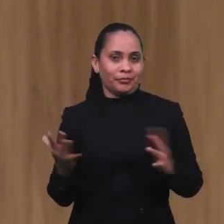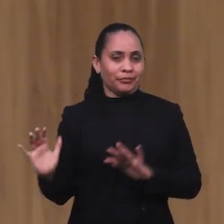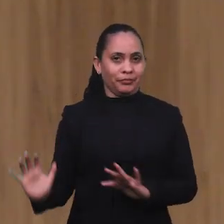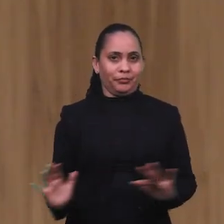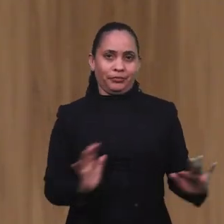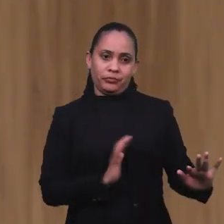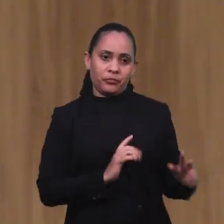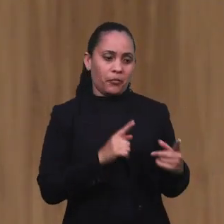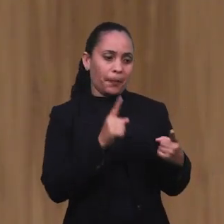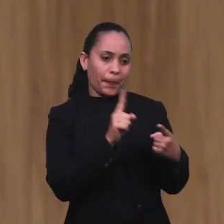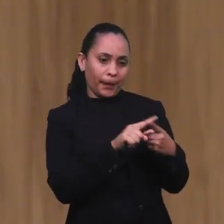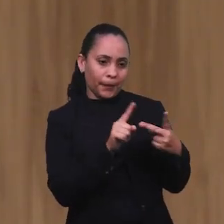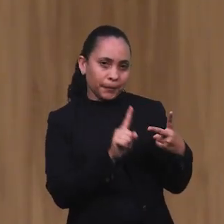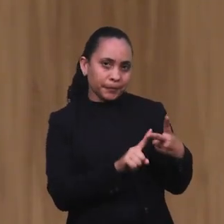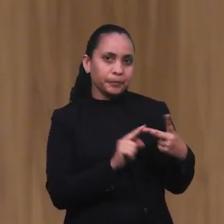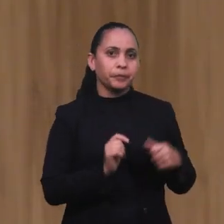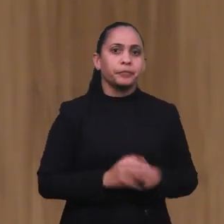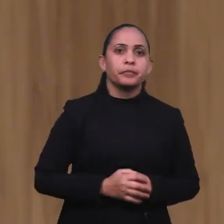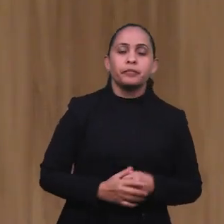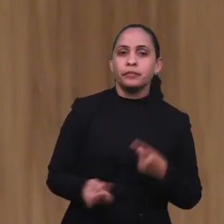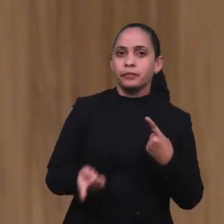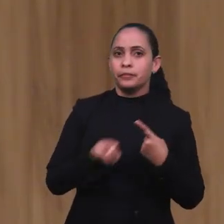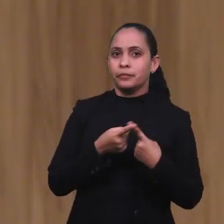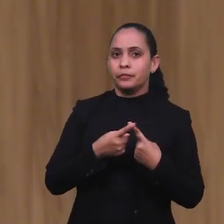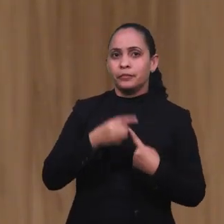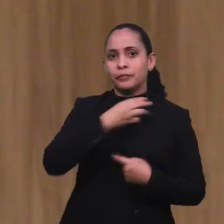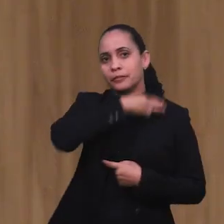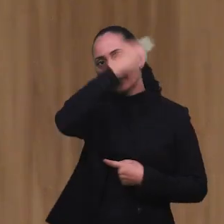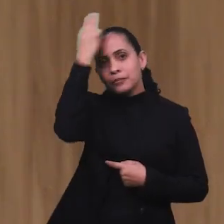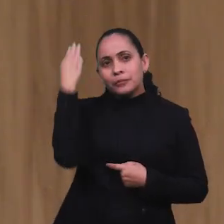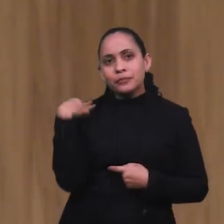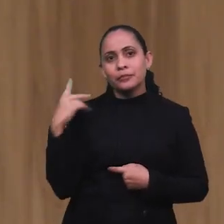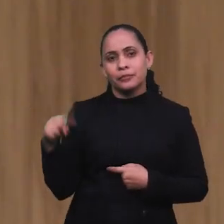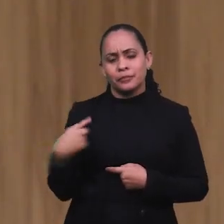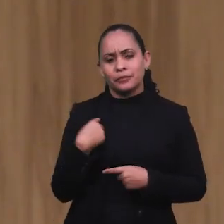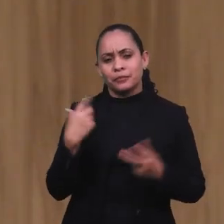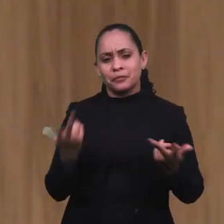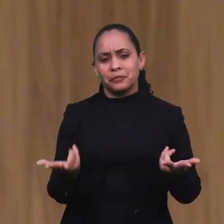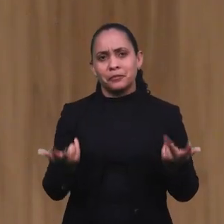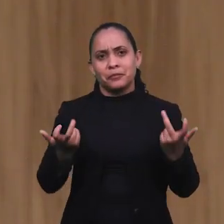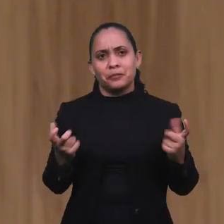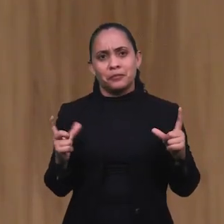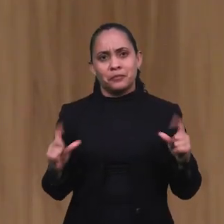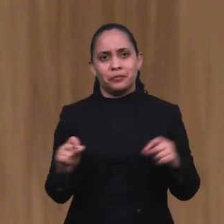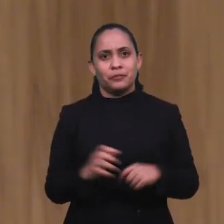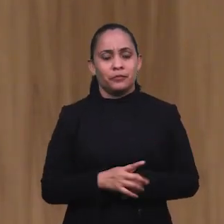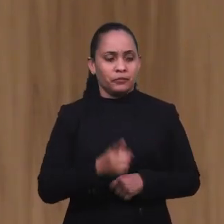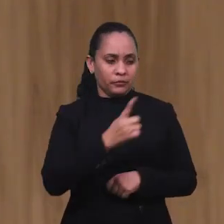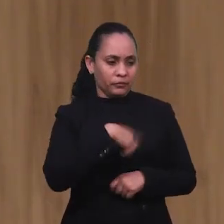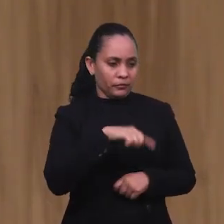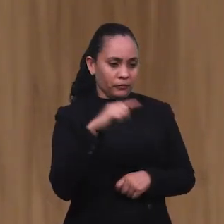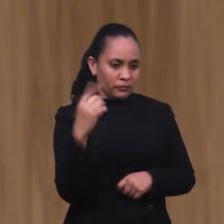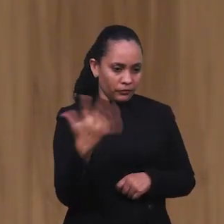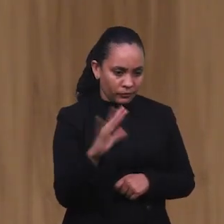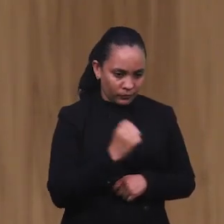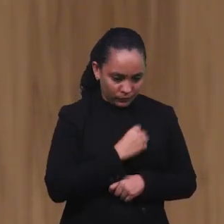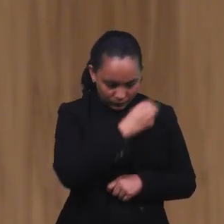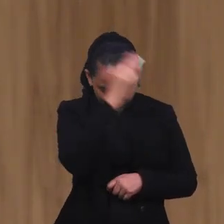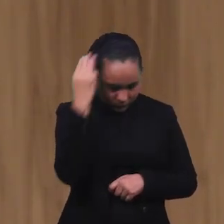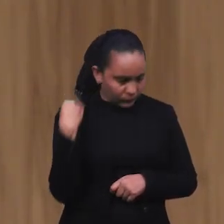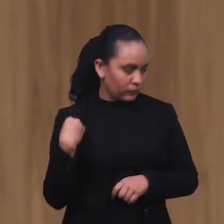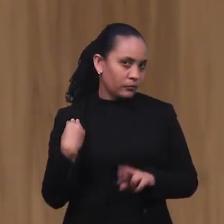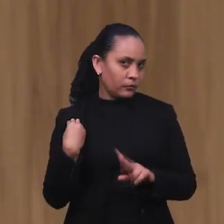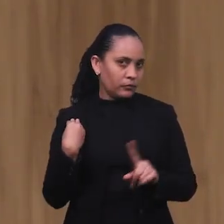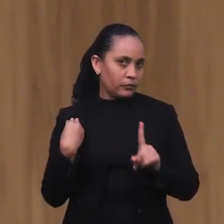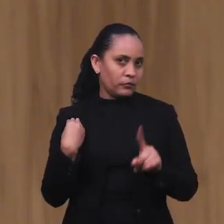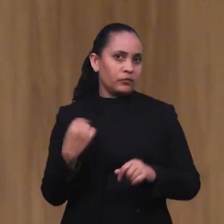só esses 2 pontos por enquanto, Antônio Carlos, a questão por Maria. Você vai observar o seguinte, que o romanismo fala que não adora Maria,